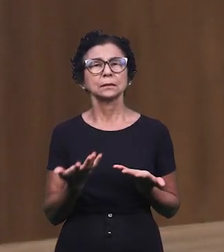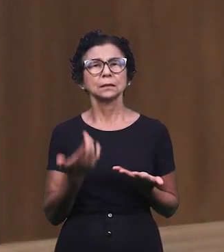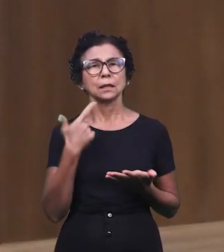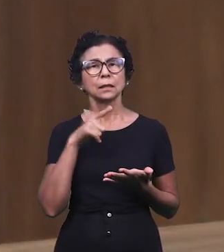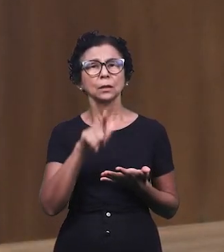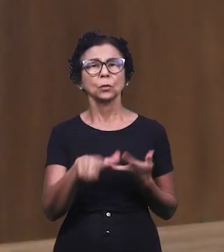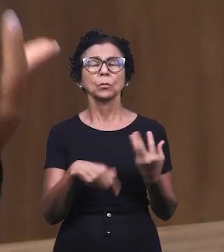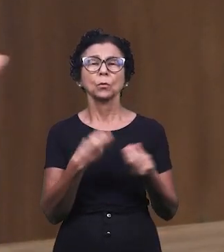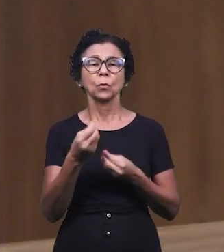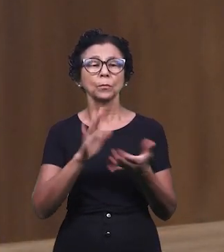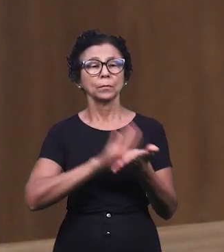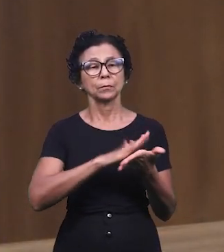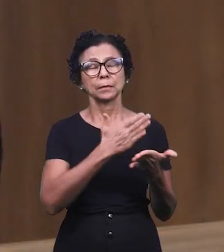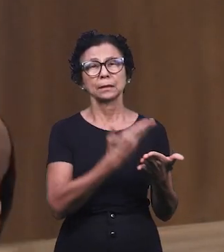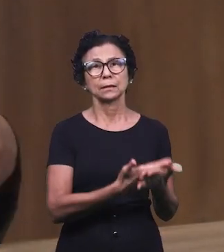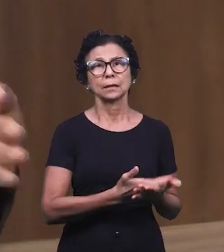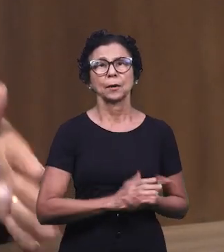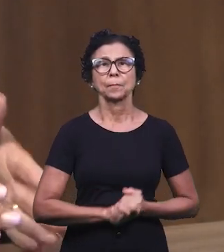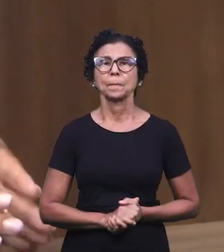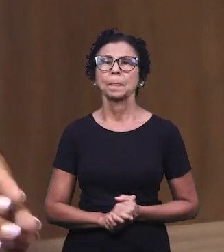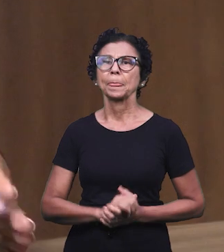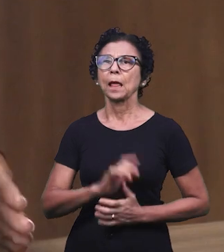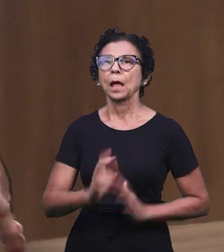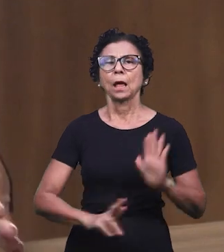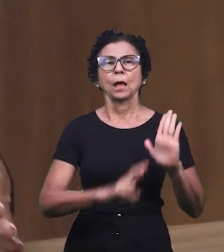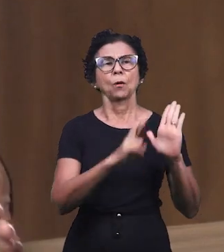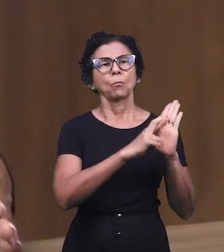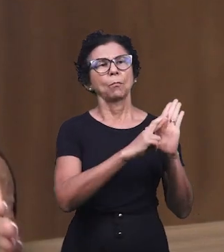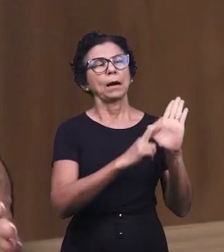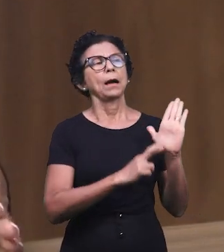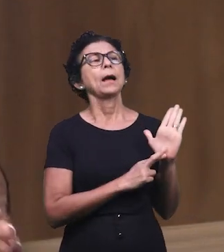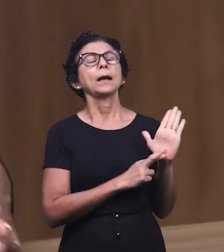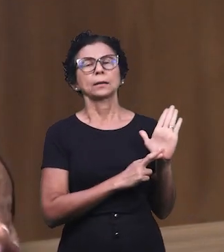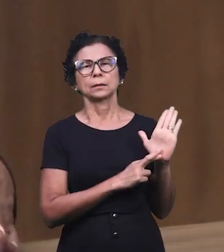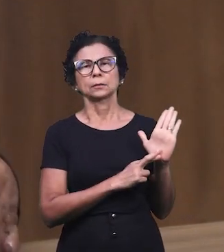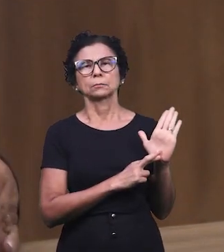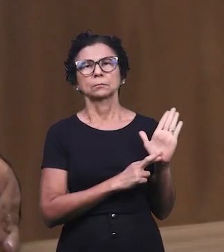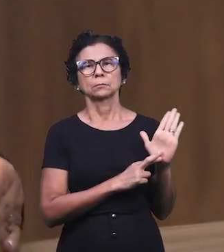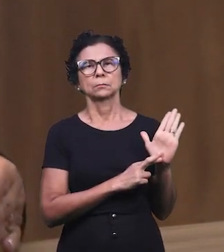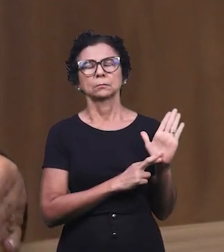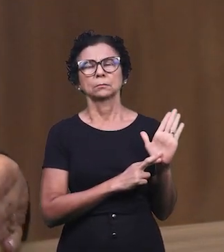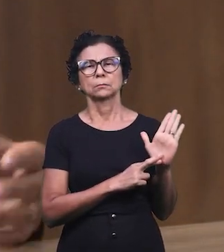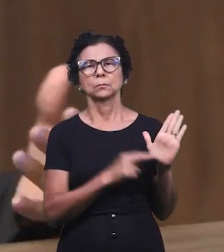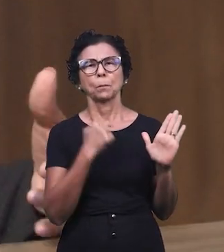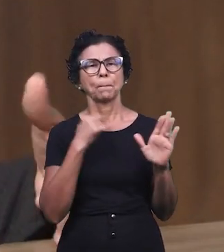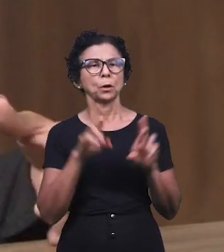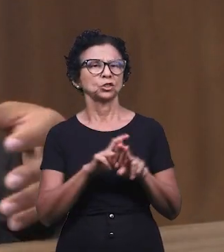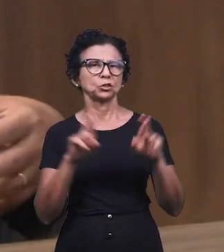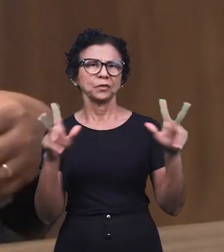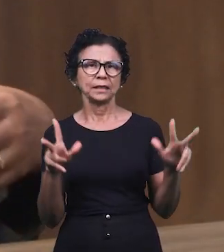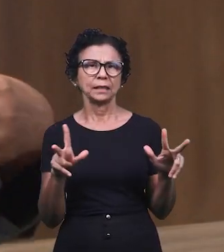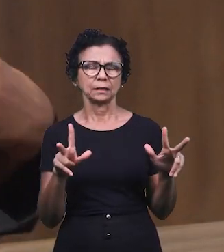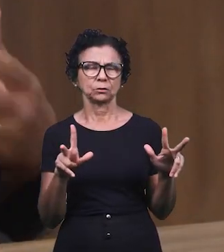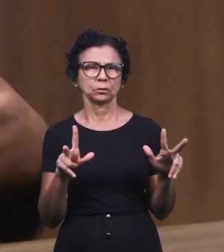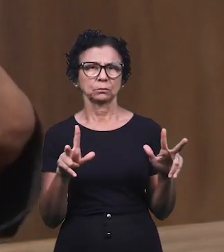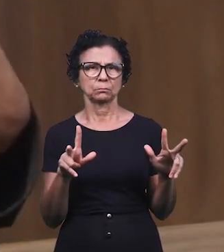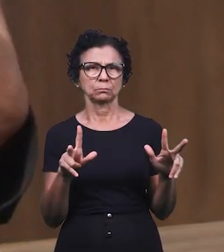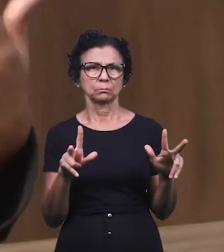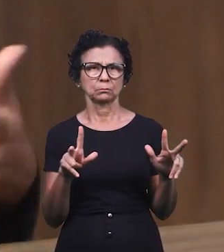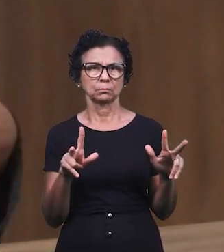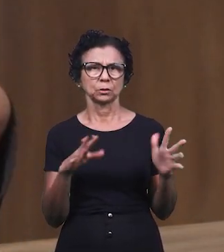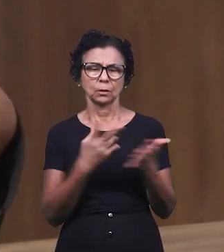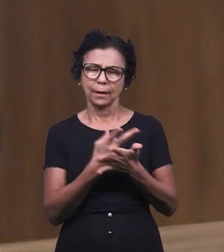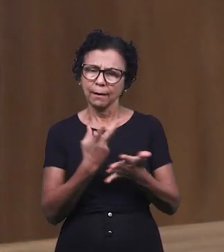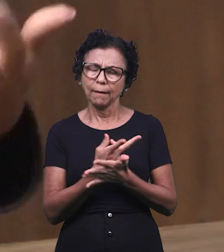interpretar. Em nenhum momento a gente está querendo dizer é assim e se fizer de outro jeito vai estar errado, né? Mas a gente precisa levar